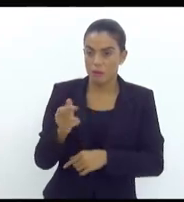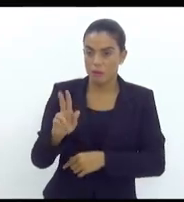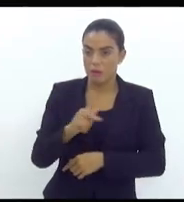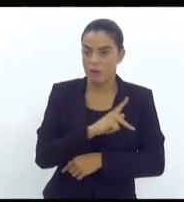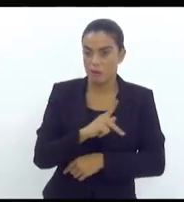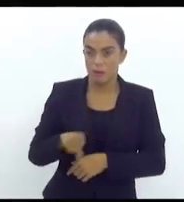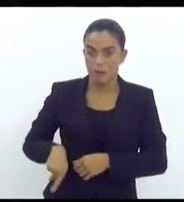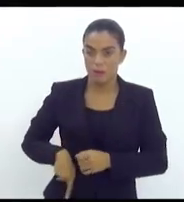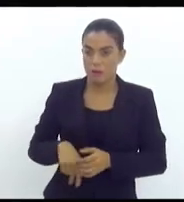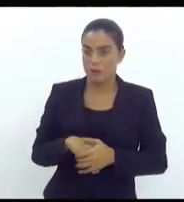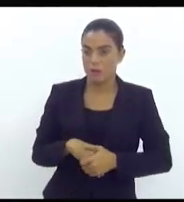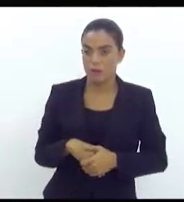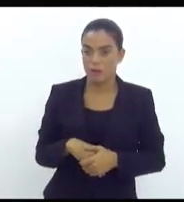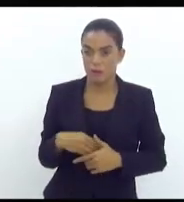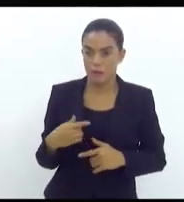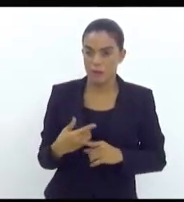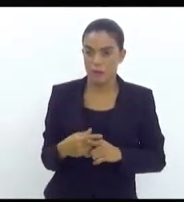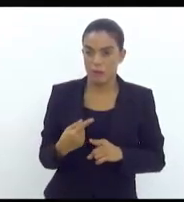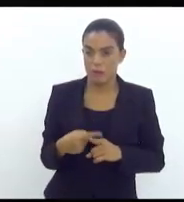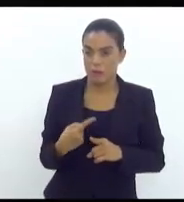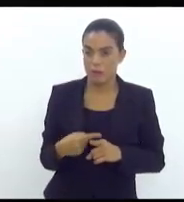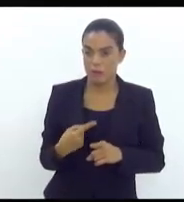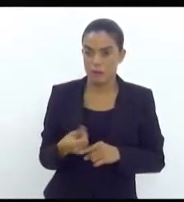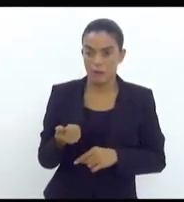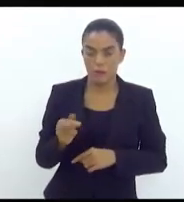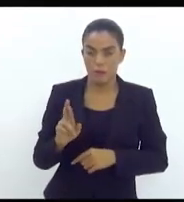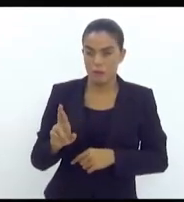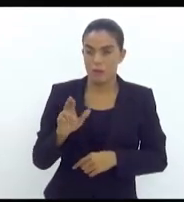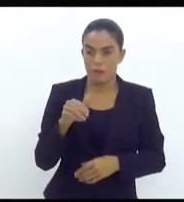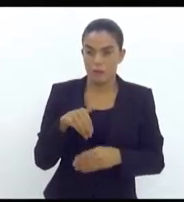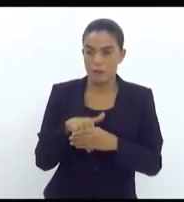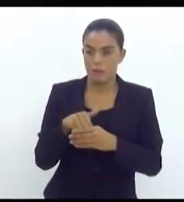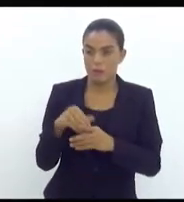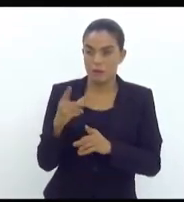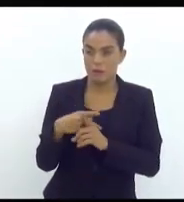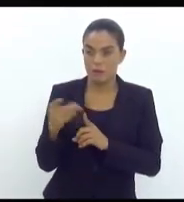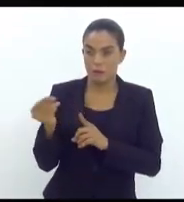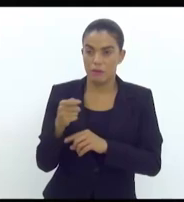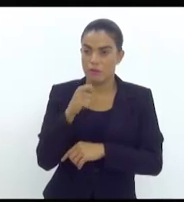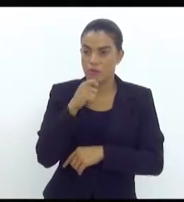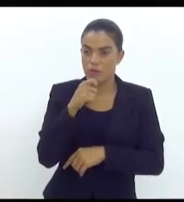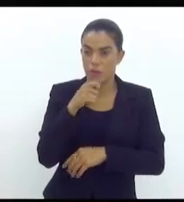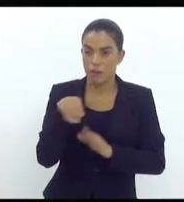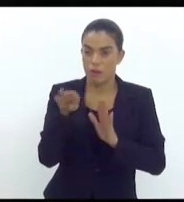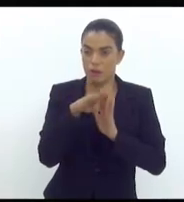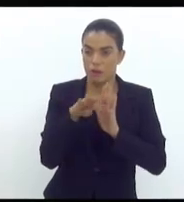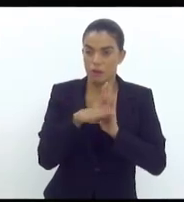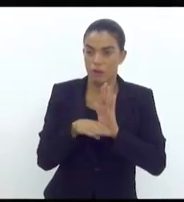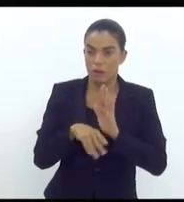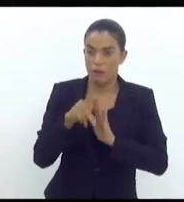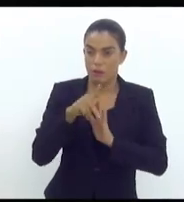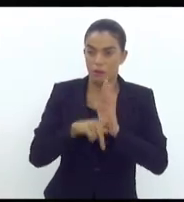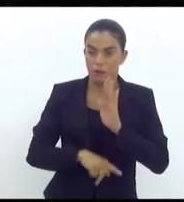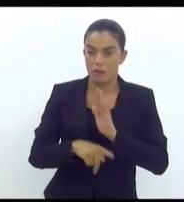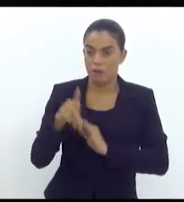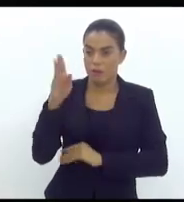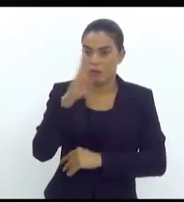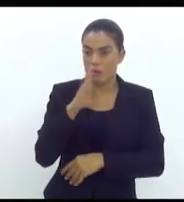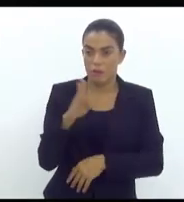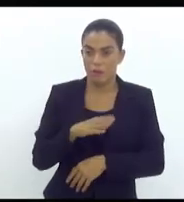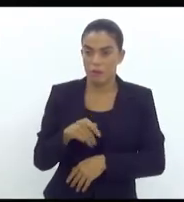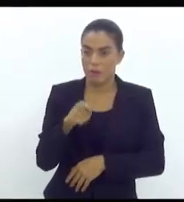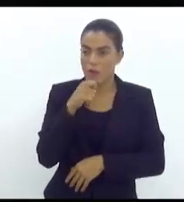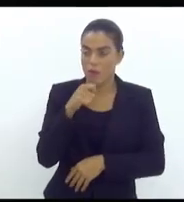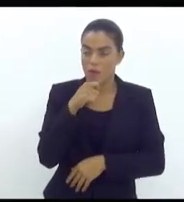presidente porque o senhor foi eleito sem um projeto de Brasil o senhor foi